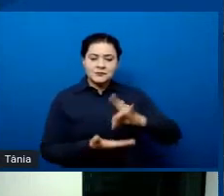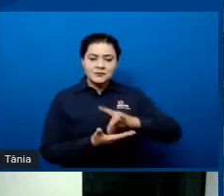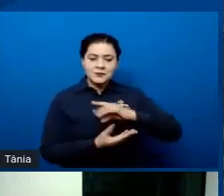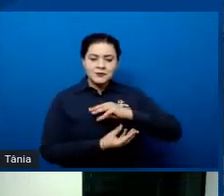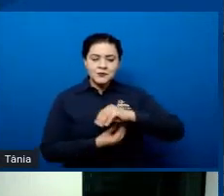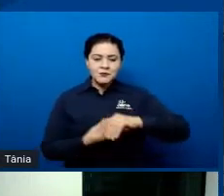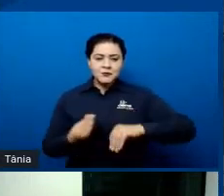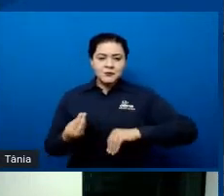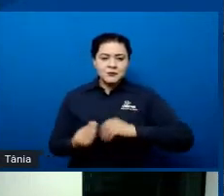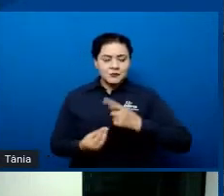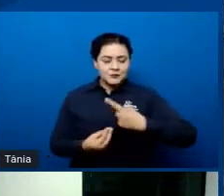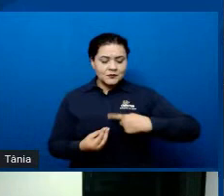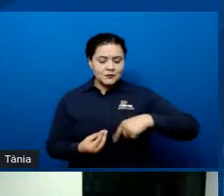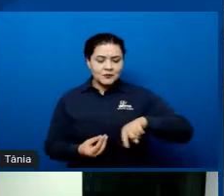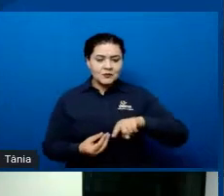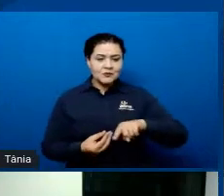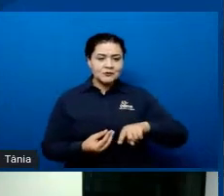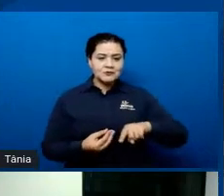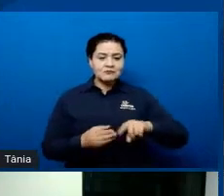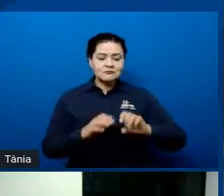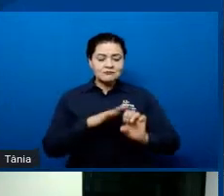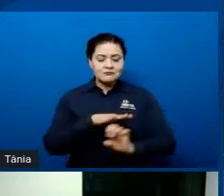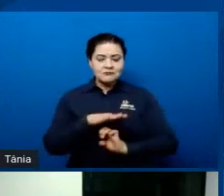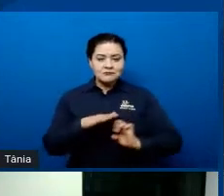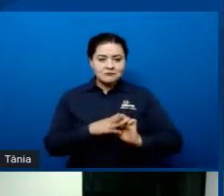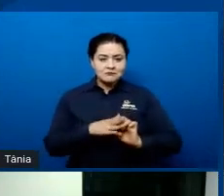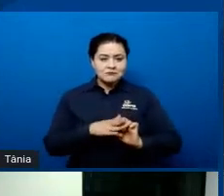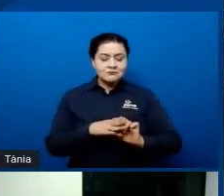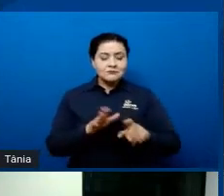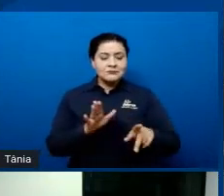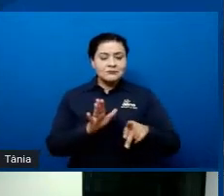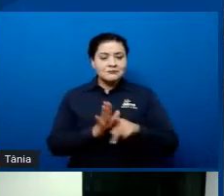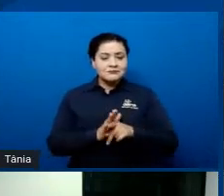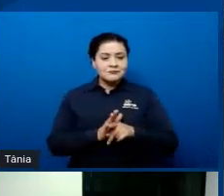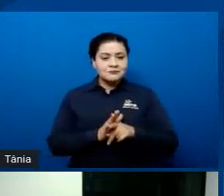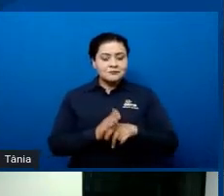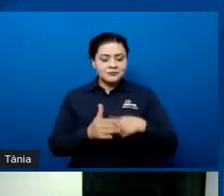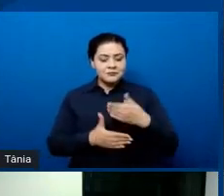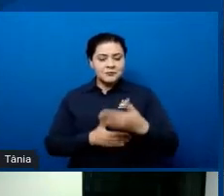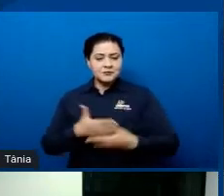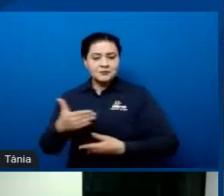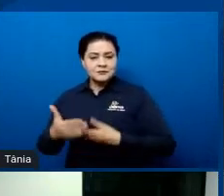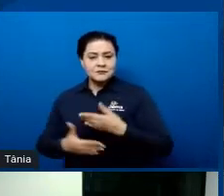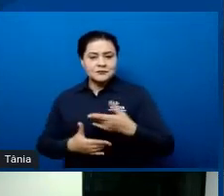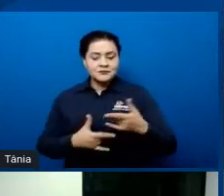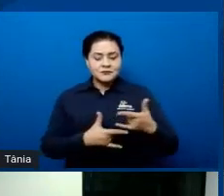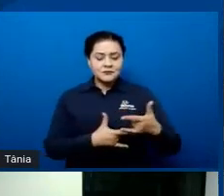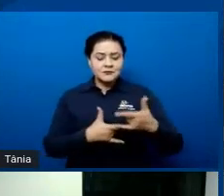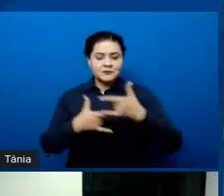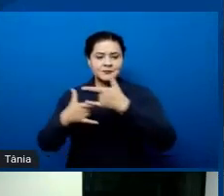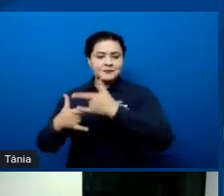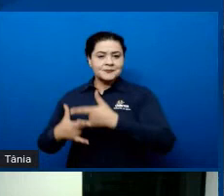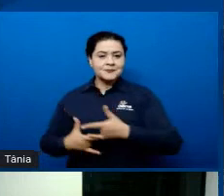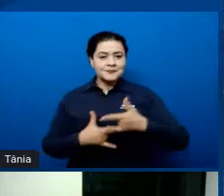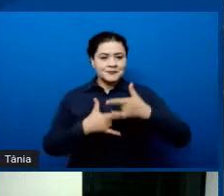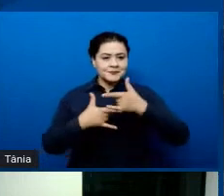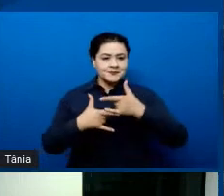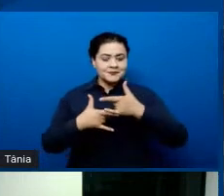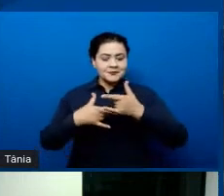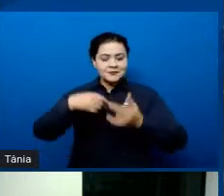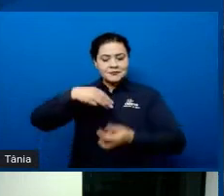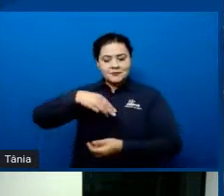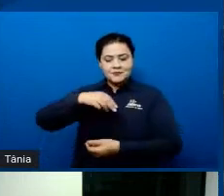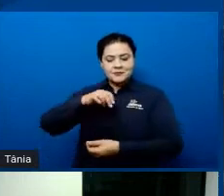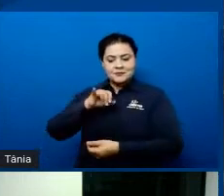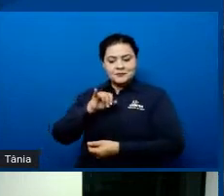um dos poucos desenvolvedores da Microsoft para jogos em realidade mista, tá? E